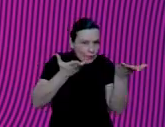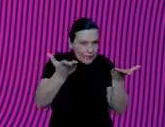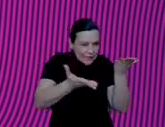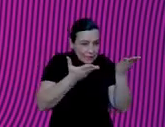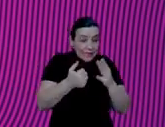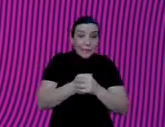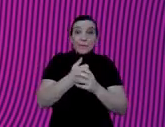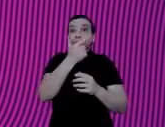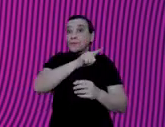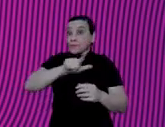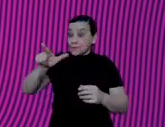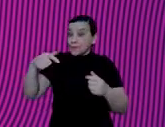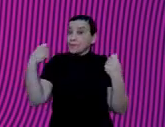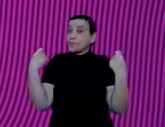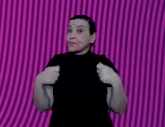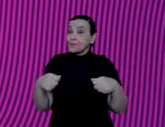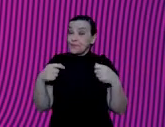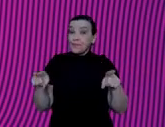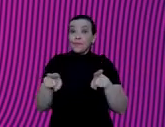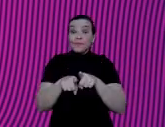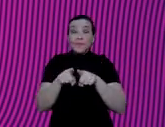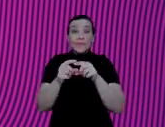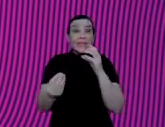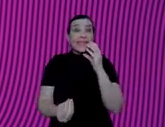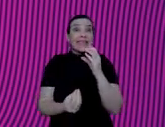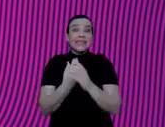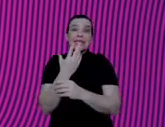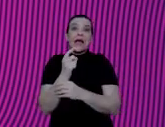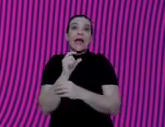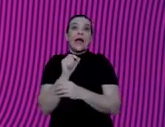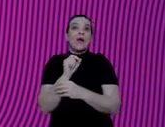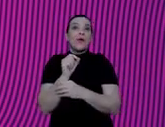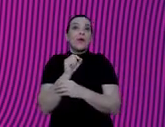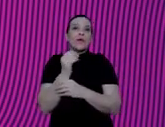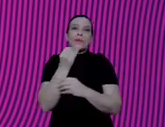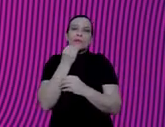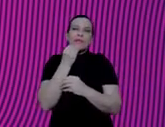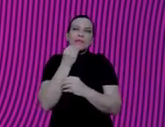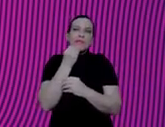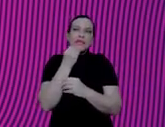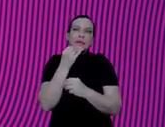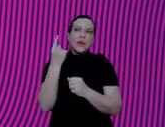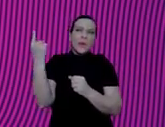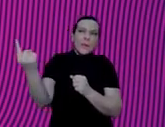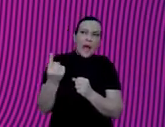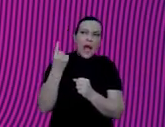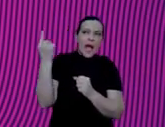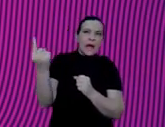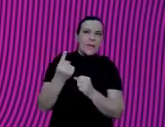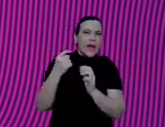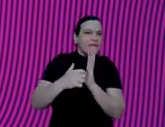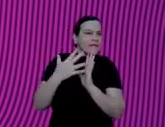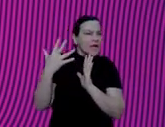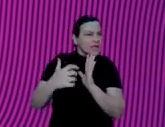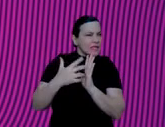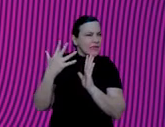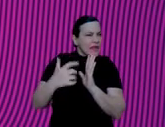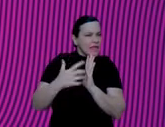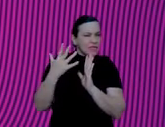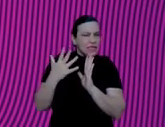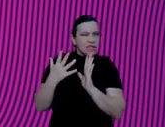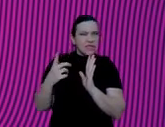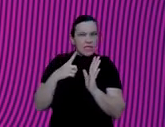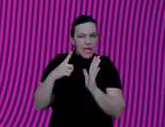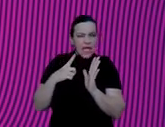necessidade é nós criar um sistema de alerta para pacientes frequentes. É muito comum, nós sabemos, qualquer pessoa que tem experiência de pronto-socorro sabe que